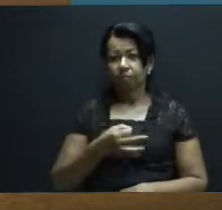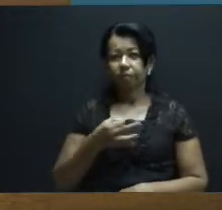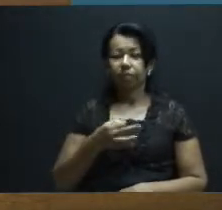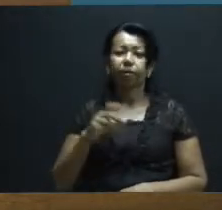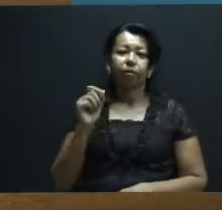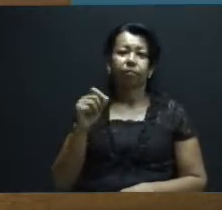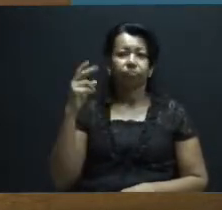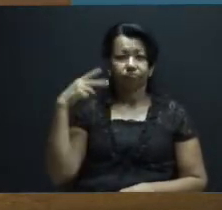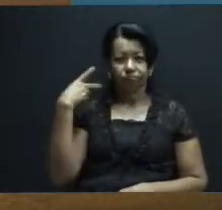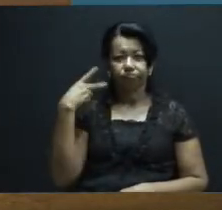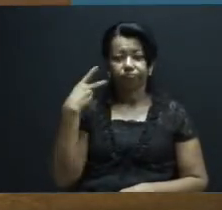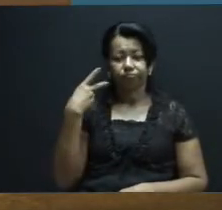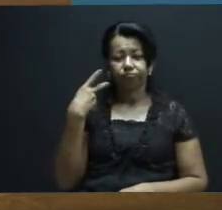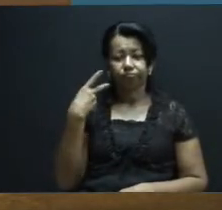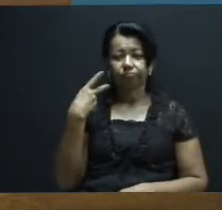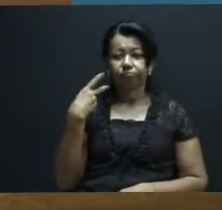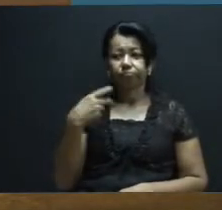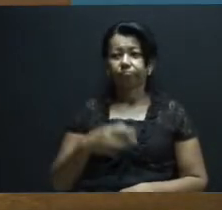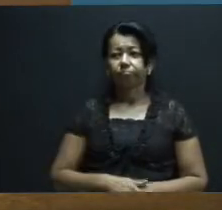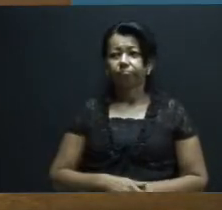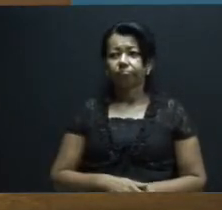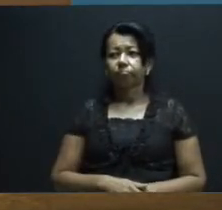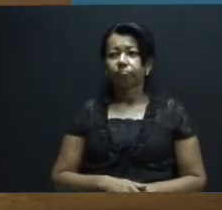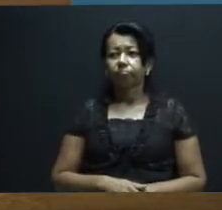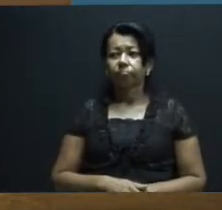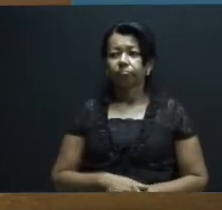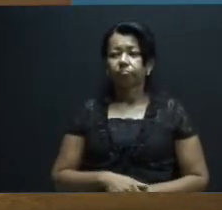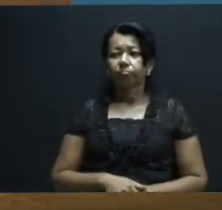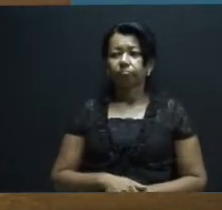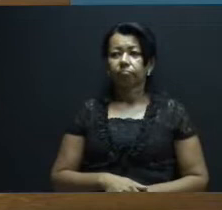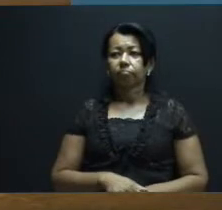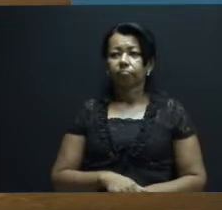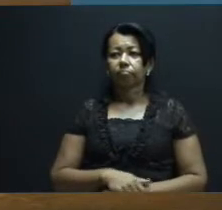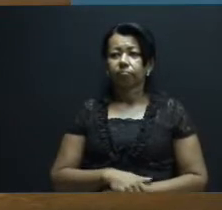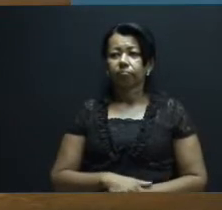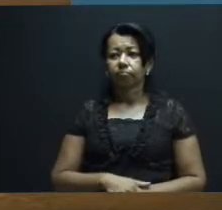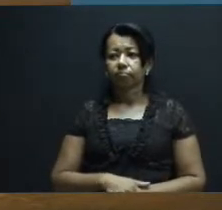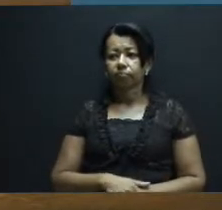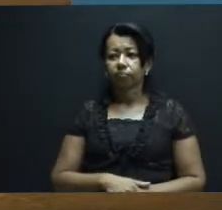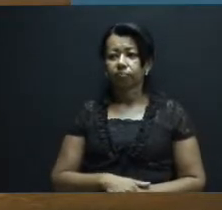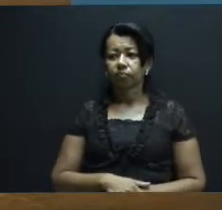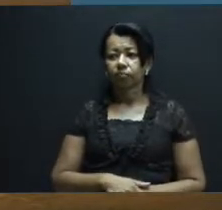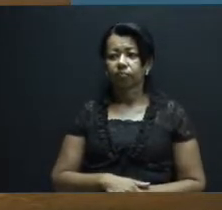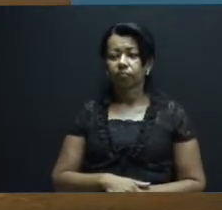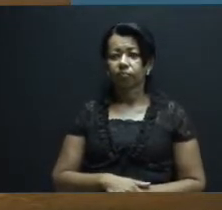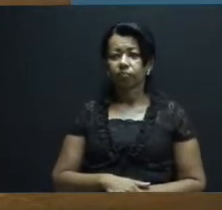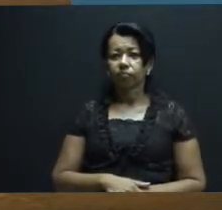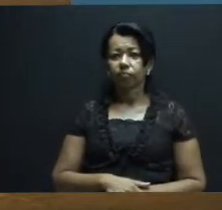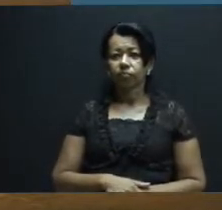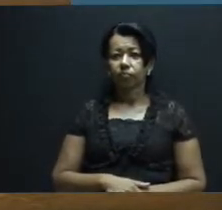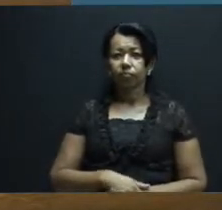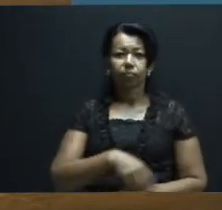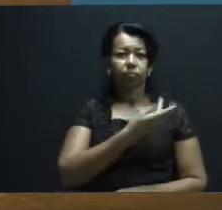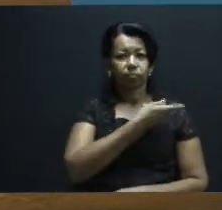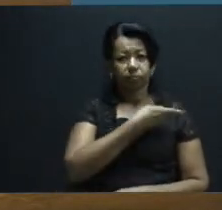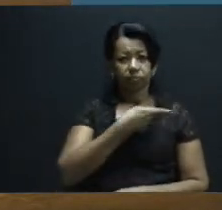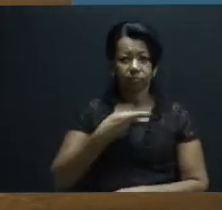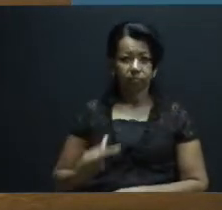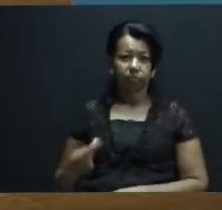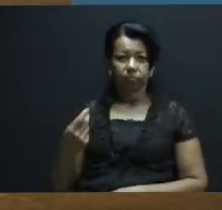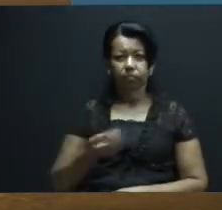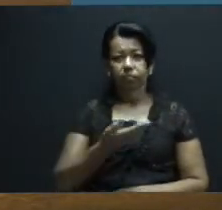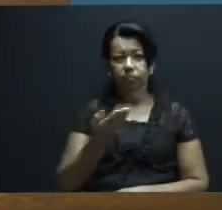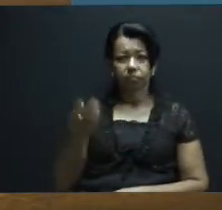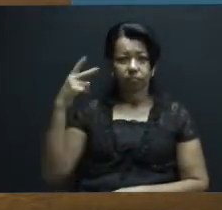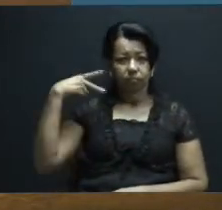eu vou sugeria um e vou sugerir diretamente ao presidente ea todos os vereadores que